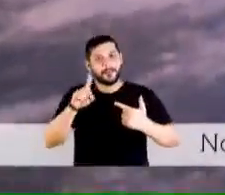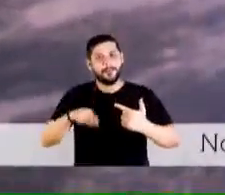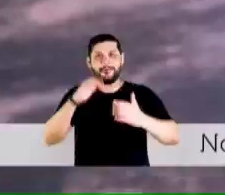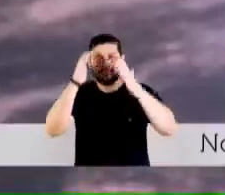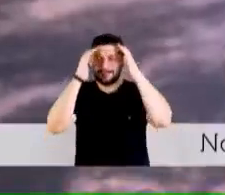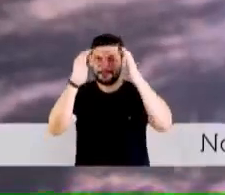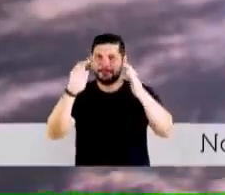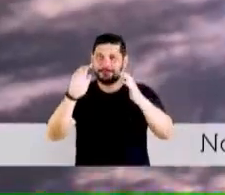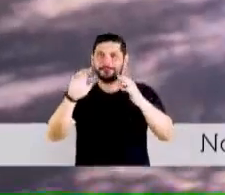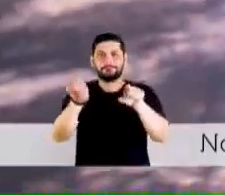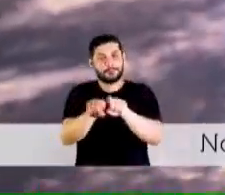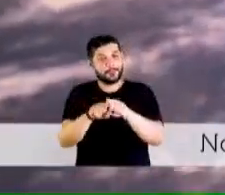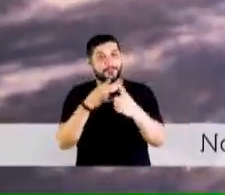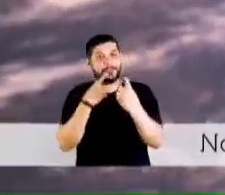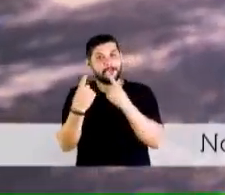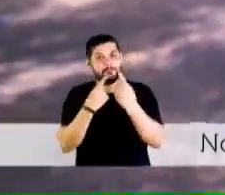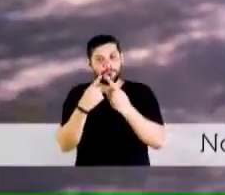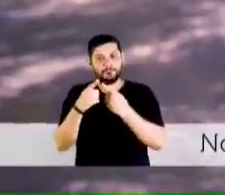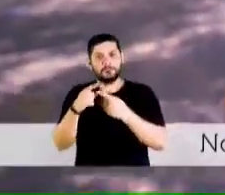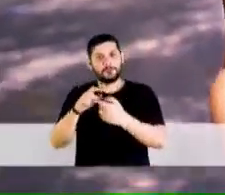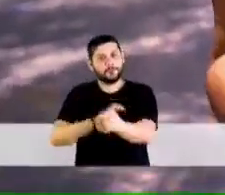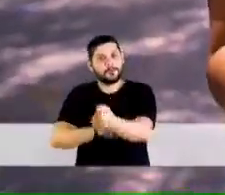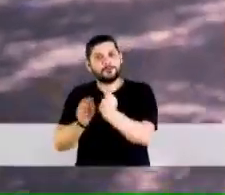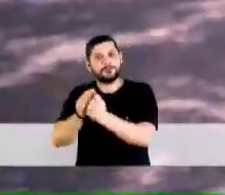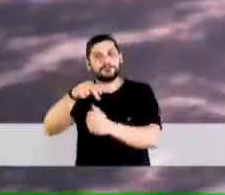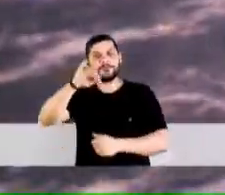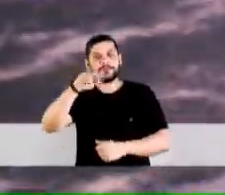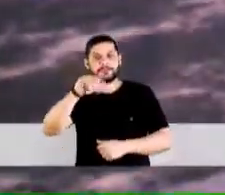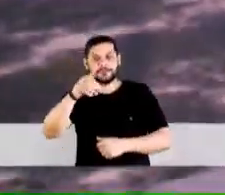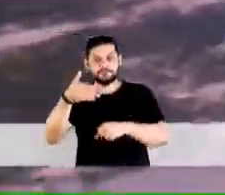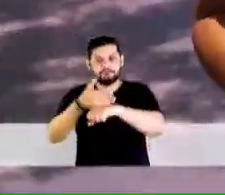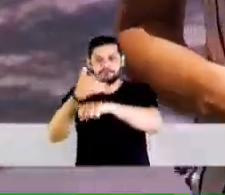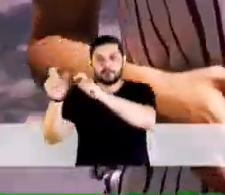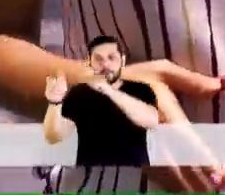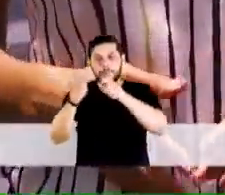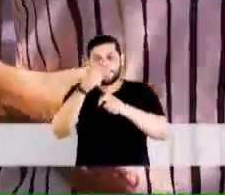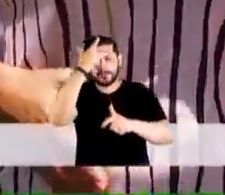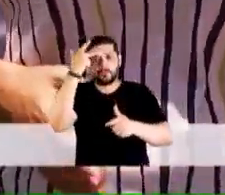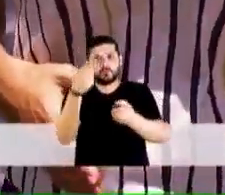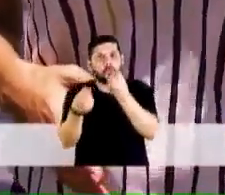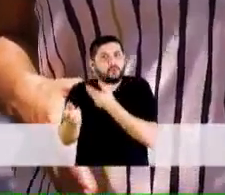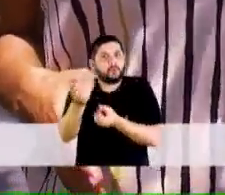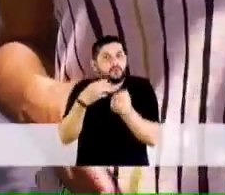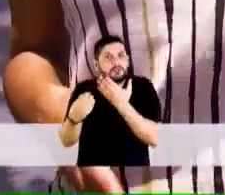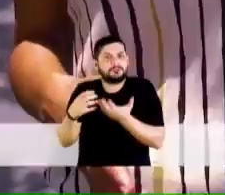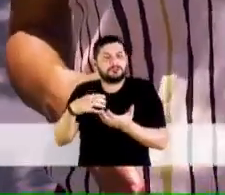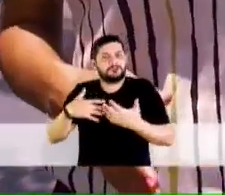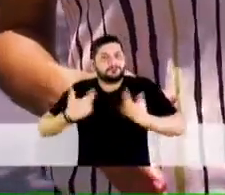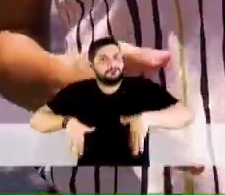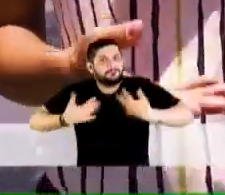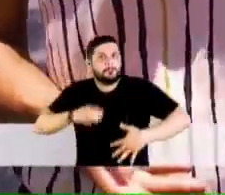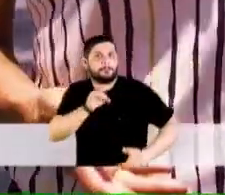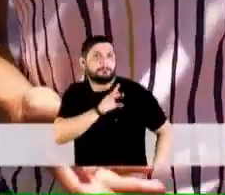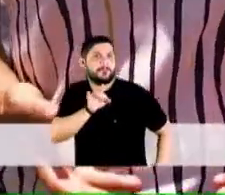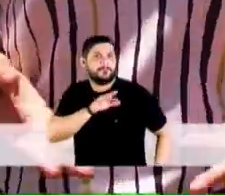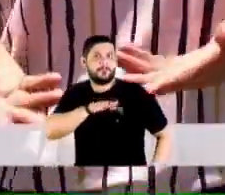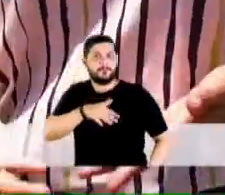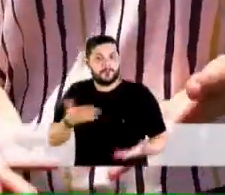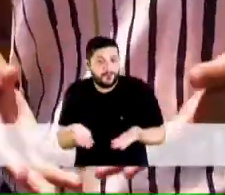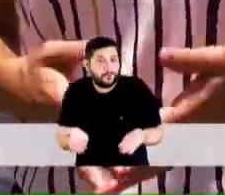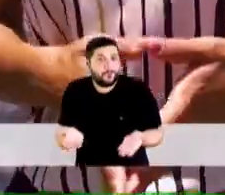Nossa campanha é feita na base do respeito e do diálogo. E por onde a Mano e Natécia passam, as pessoas comentam sobre o clima